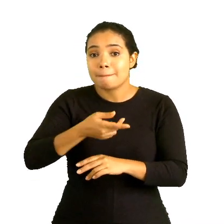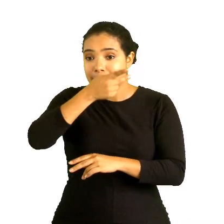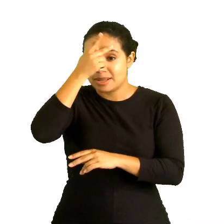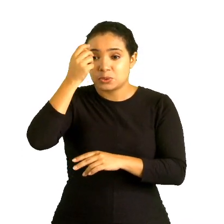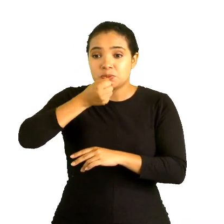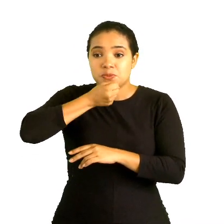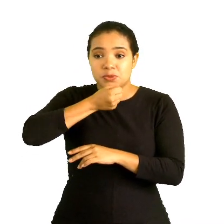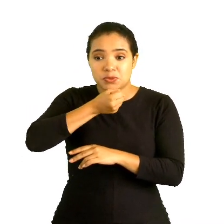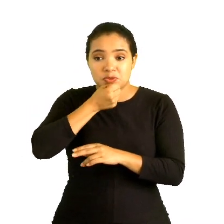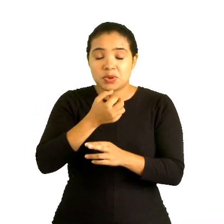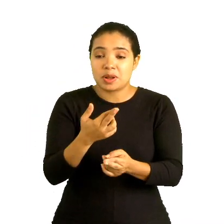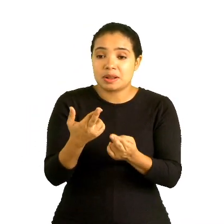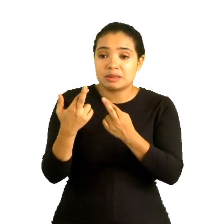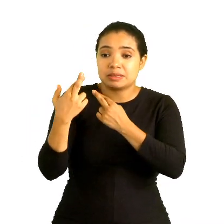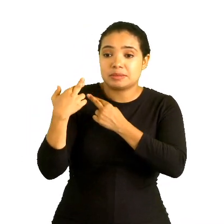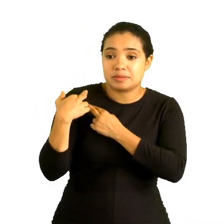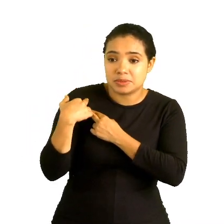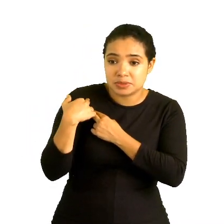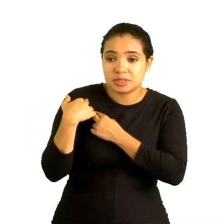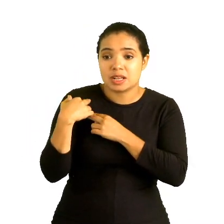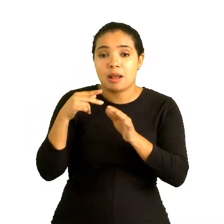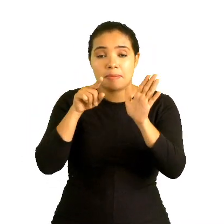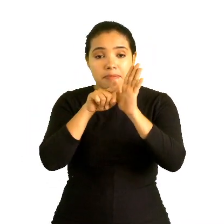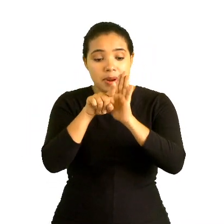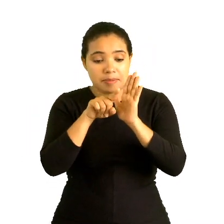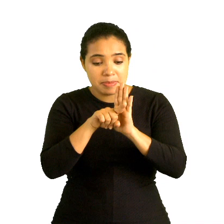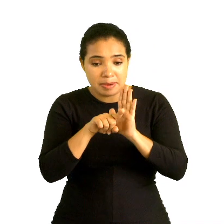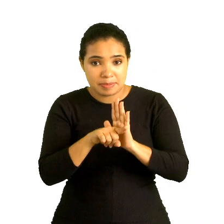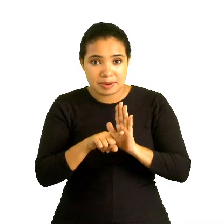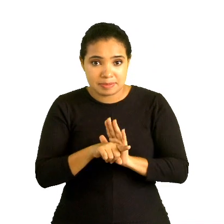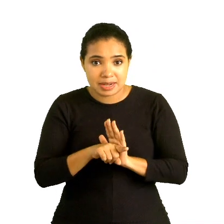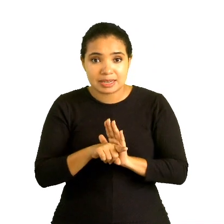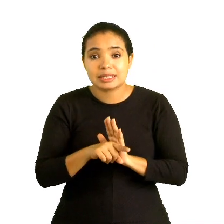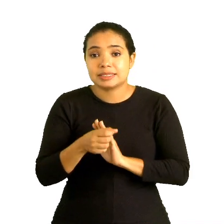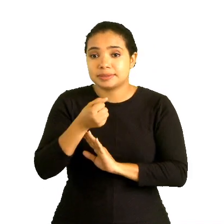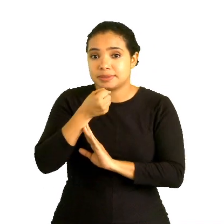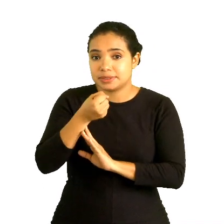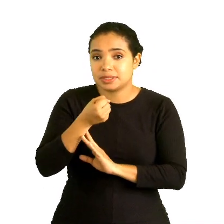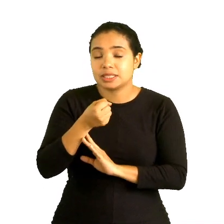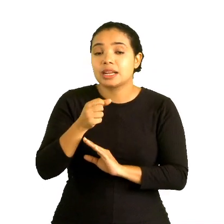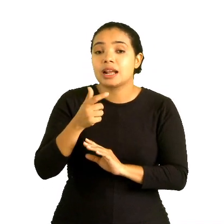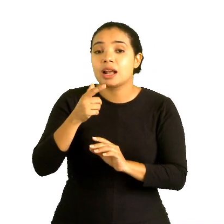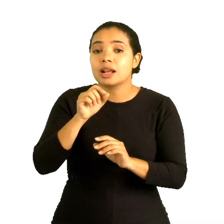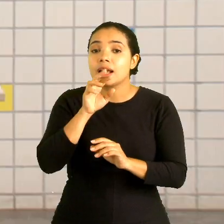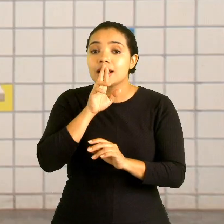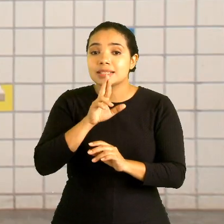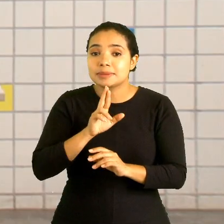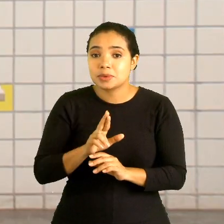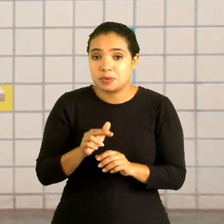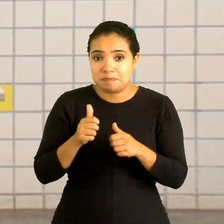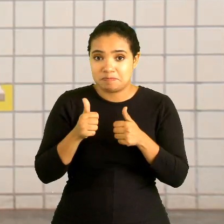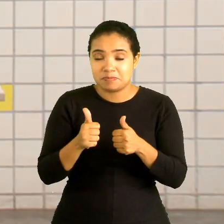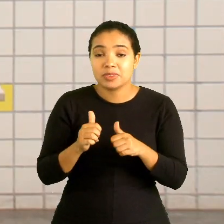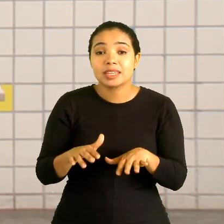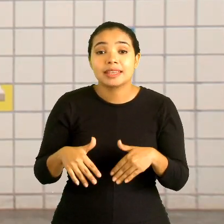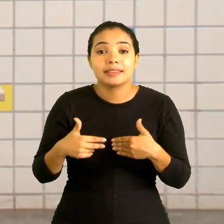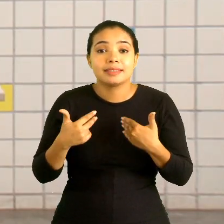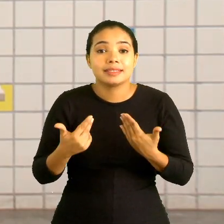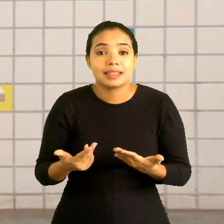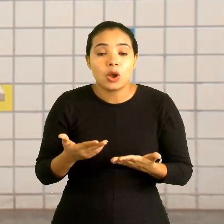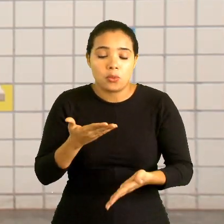entrevistador, ele é o responsável por fazer as perguntas e o entrevistado é aquele quem responde. Então, há